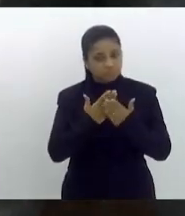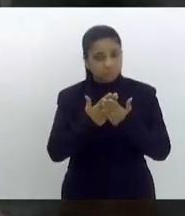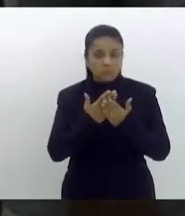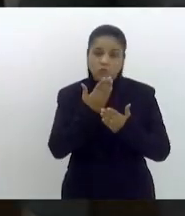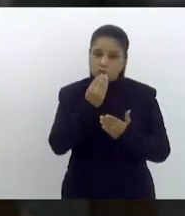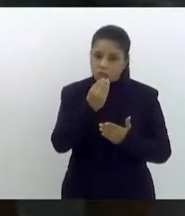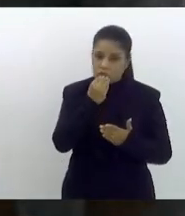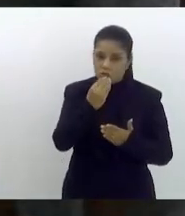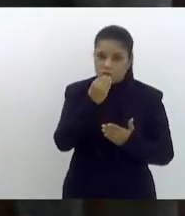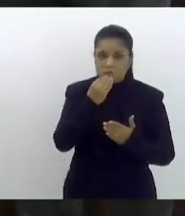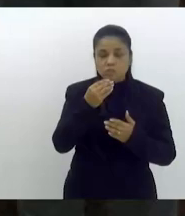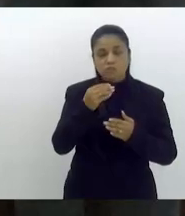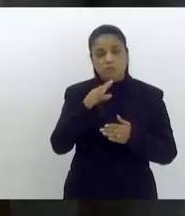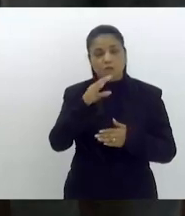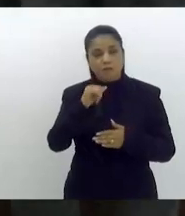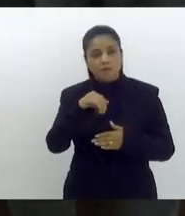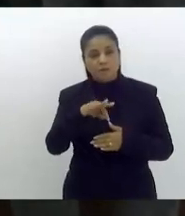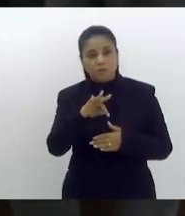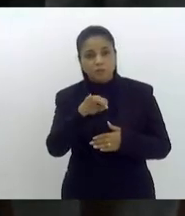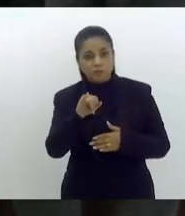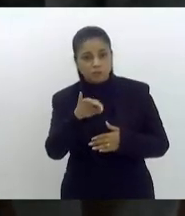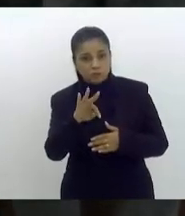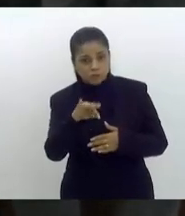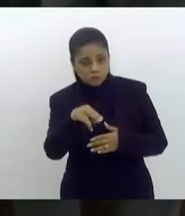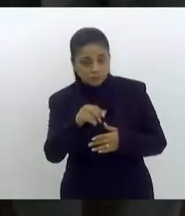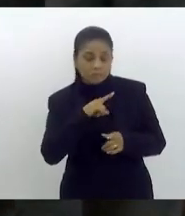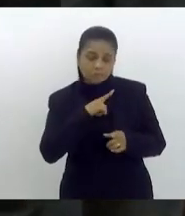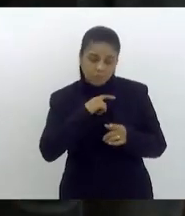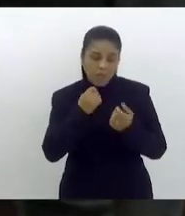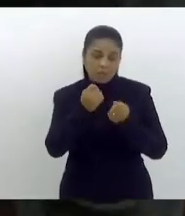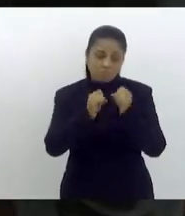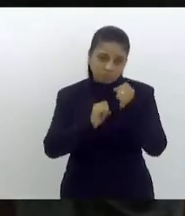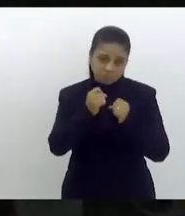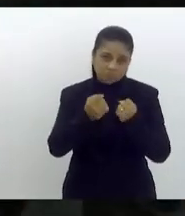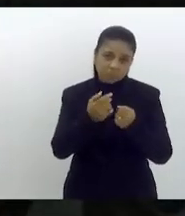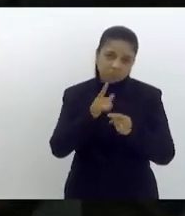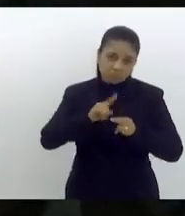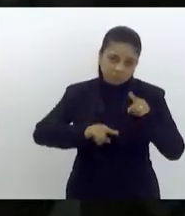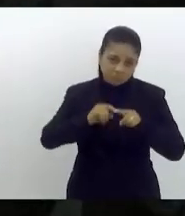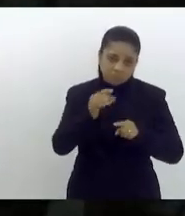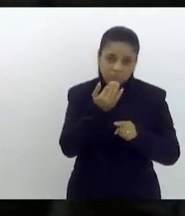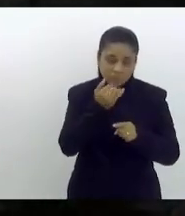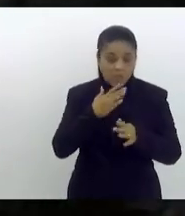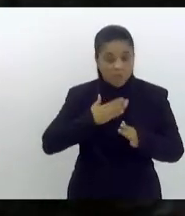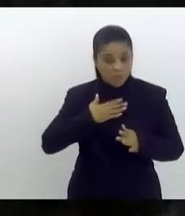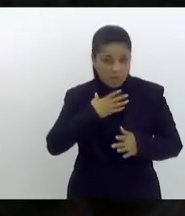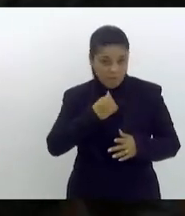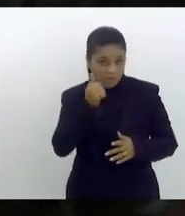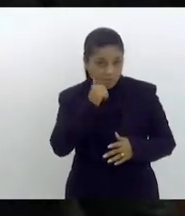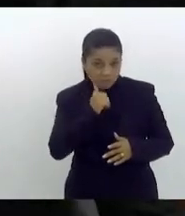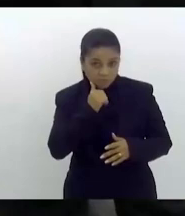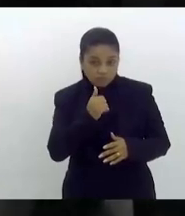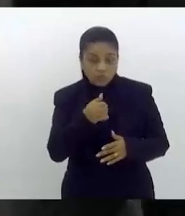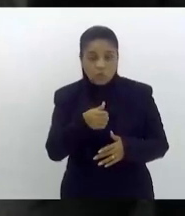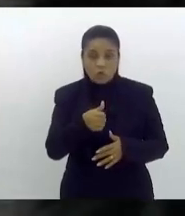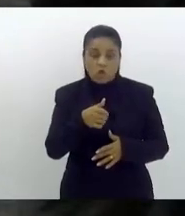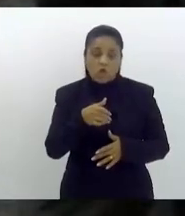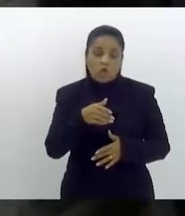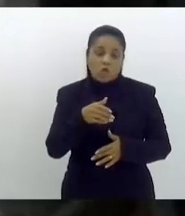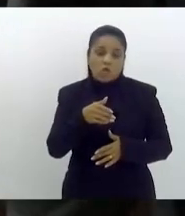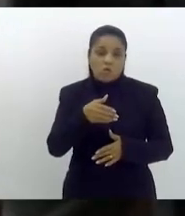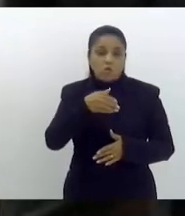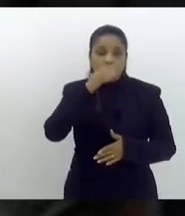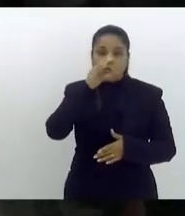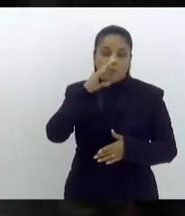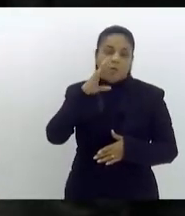desses ultraprocessados e o que eu digo a minha filha por exemplo não bebe coca-cola a minha filha leva